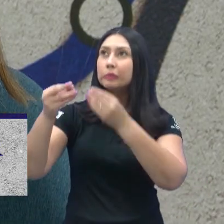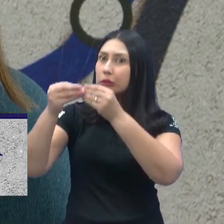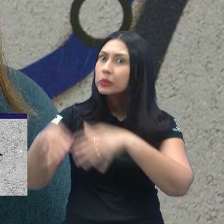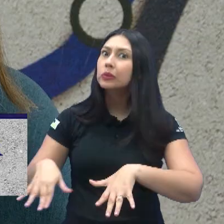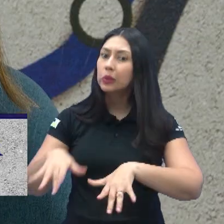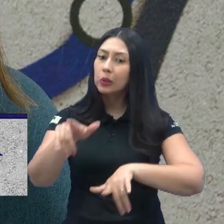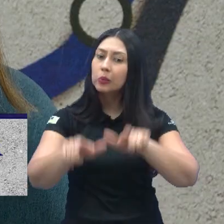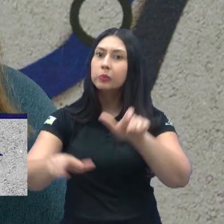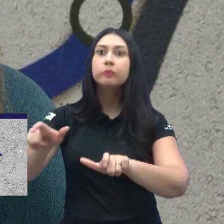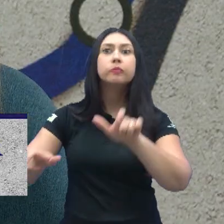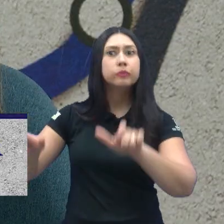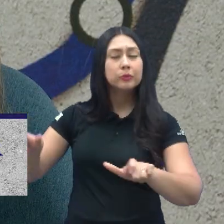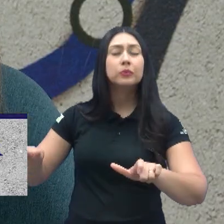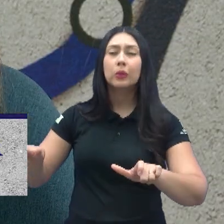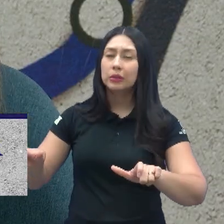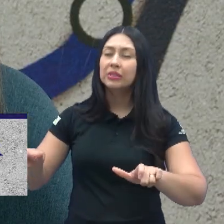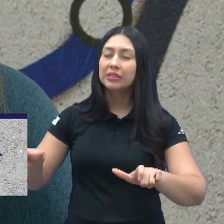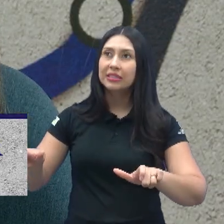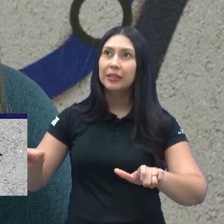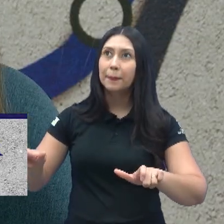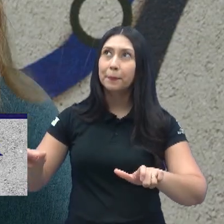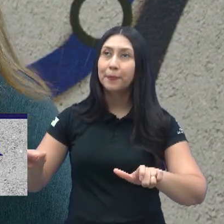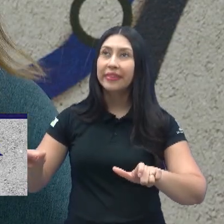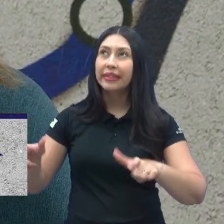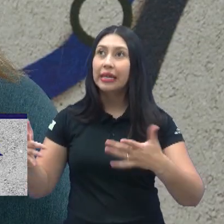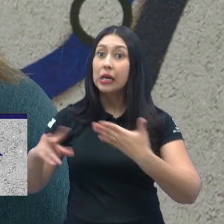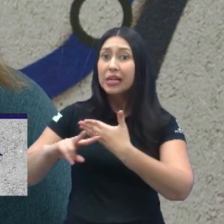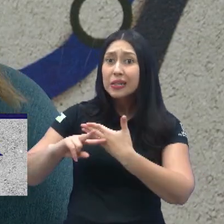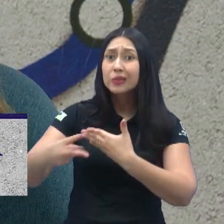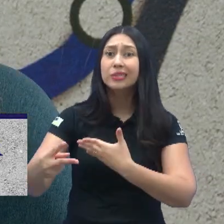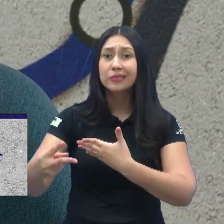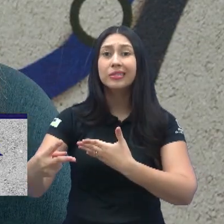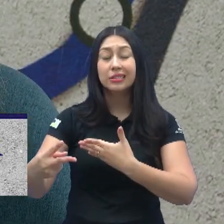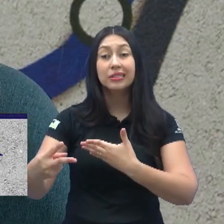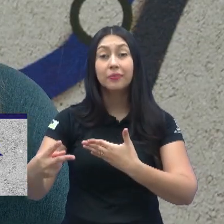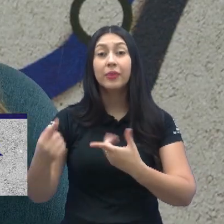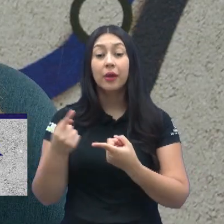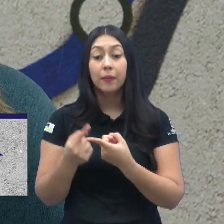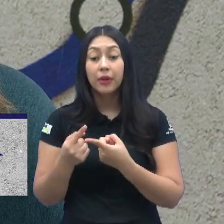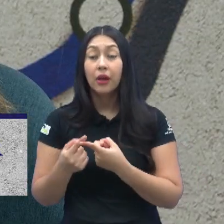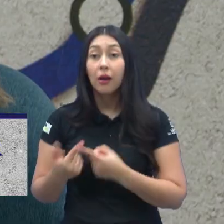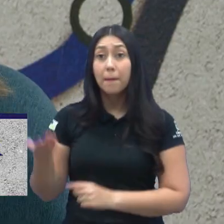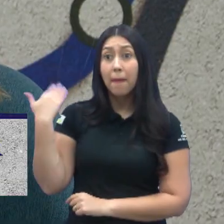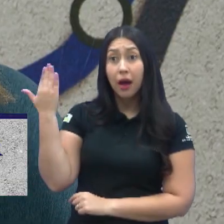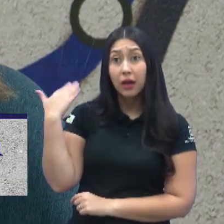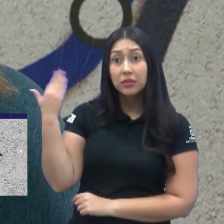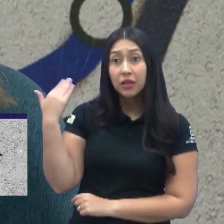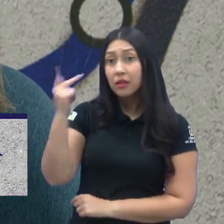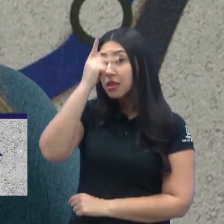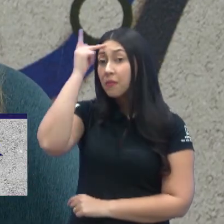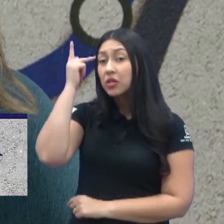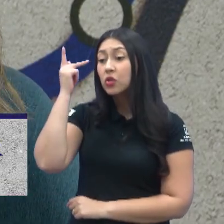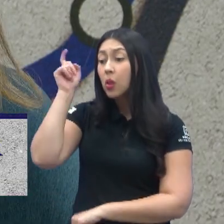significativamente a vida dos segurados de forma prejudicial, na verdade. Por quê? Antigamente, quando as pessoas iam se